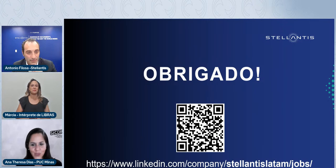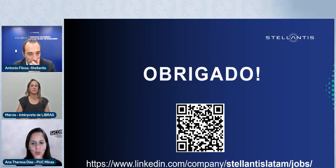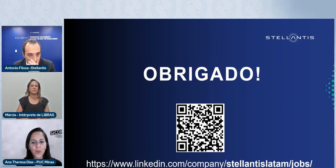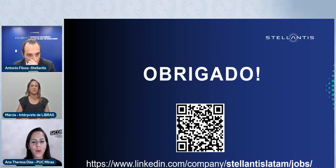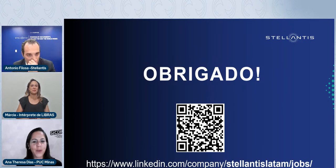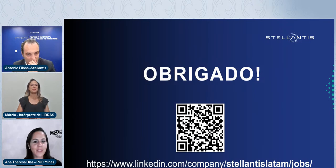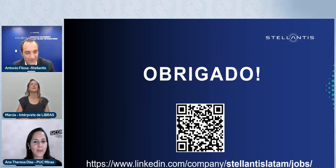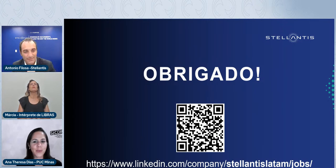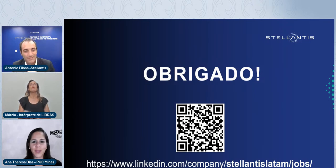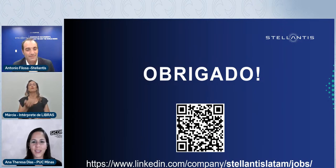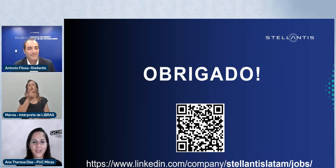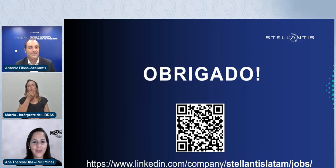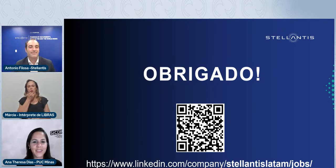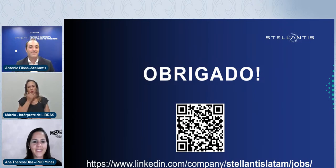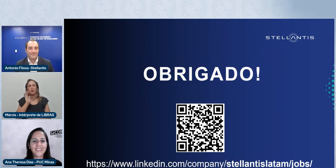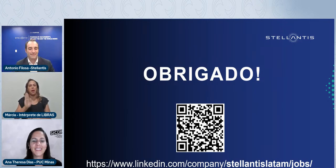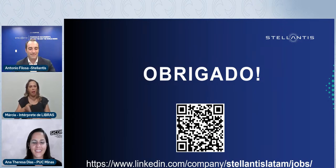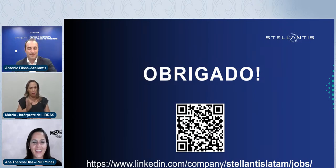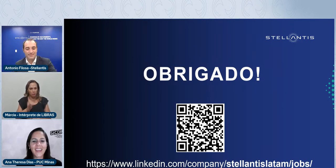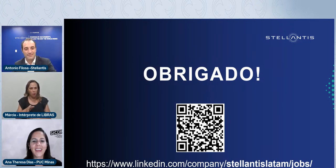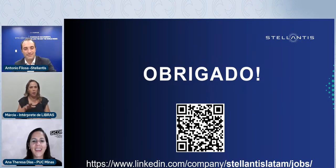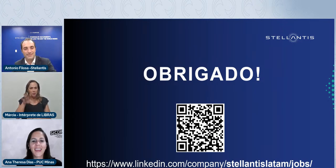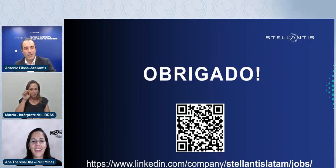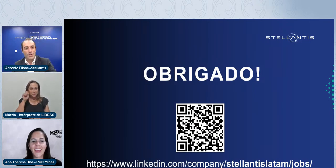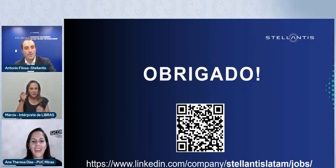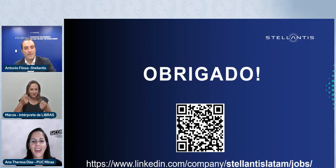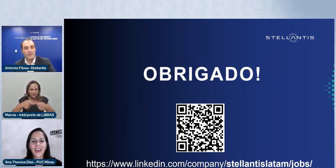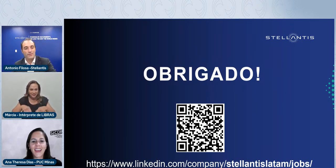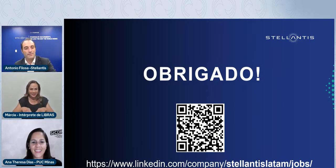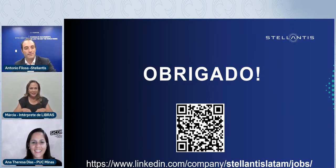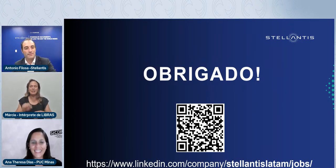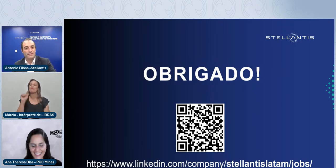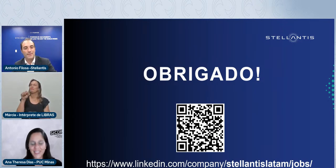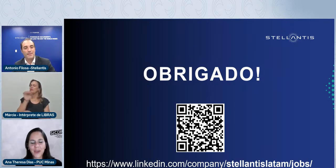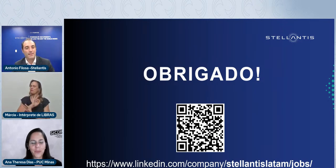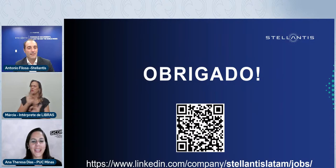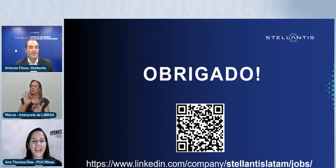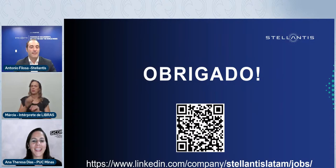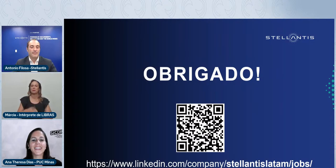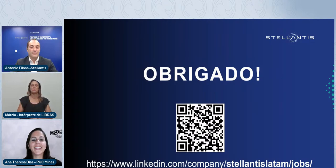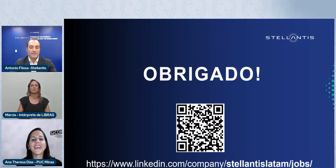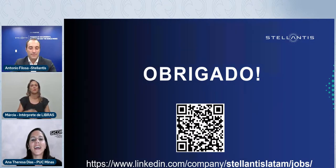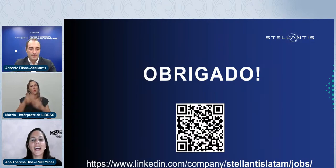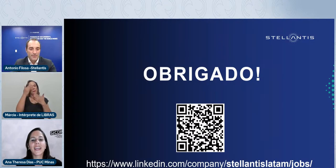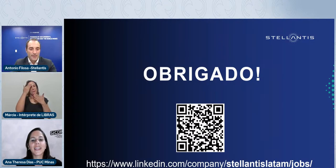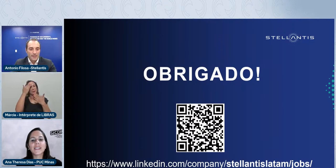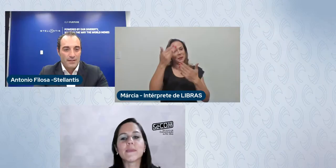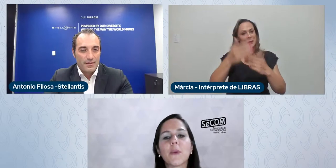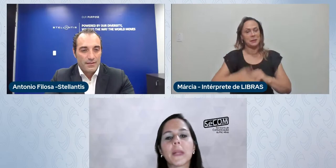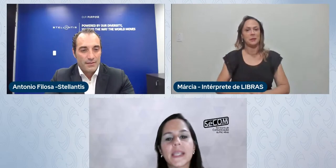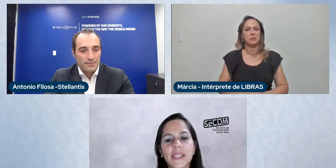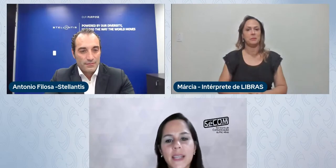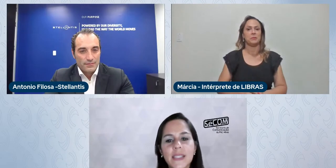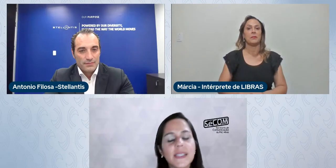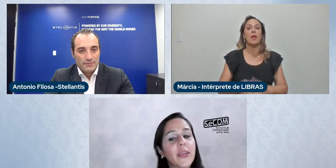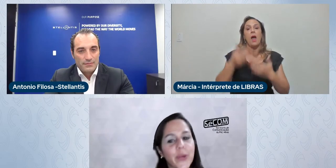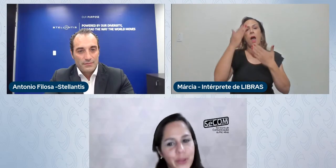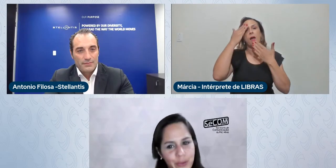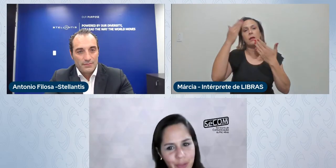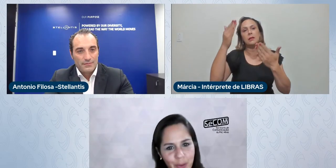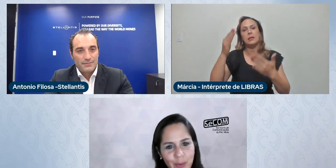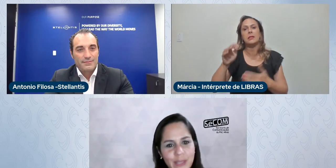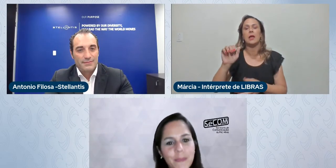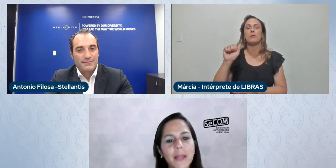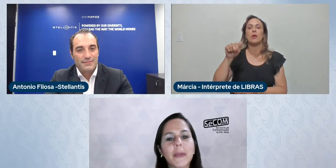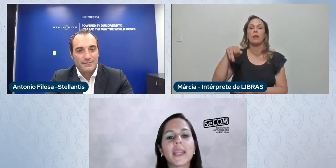desculpa agora estamos escutando agora perfeito obrigada agradecemos ao palestrante senhor